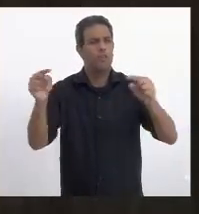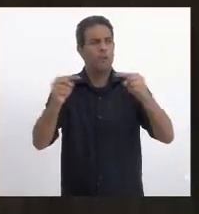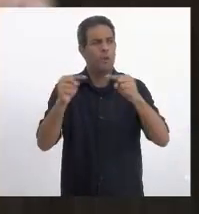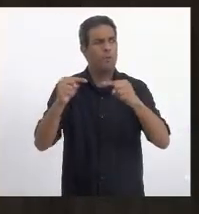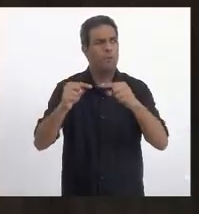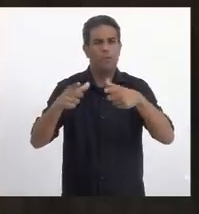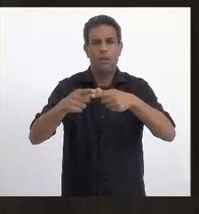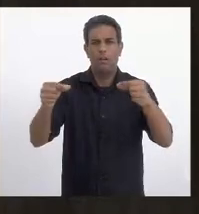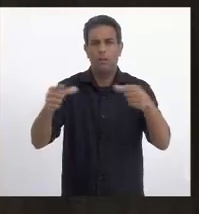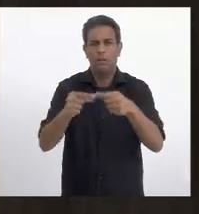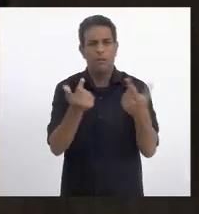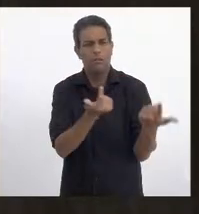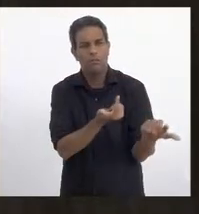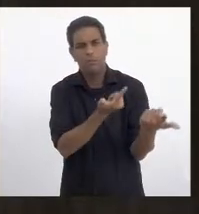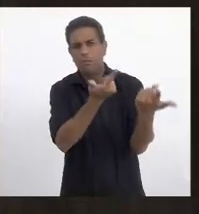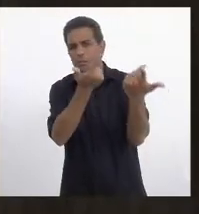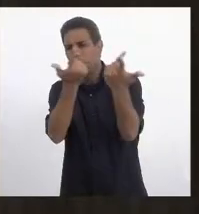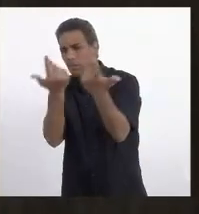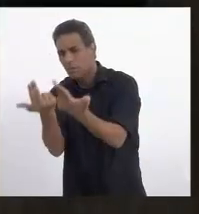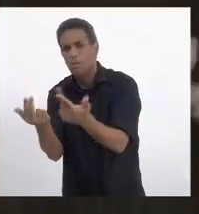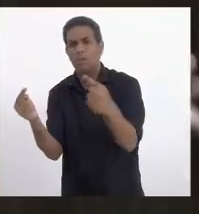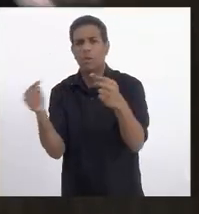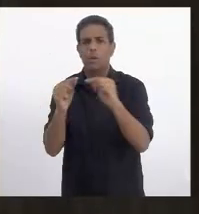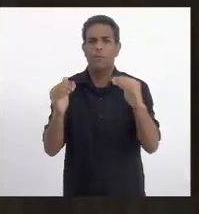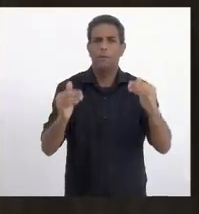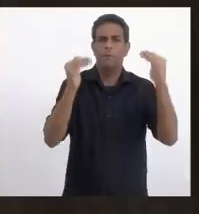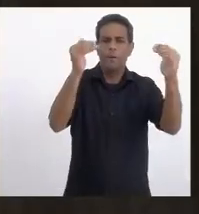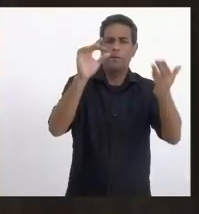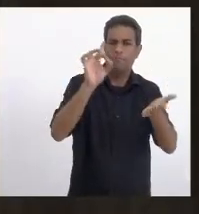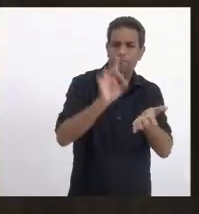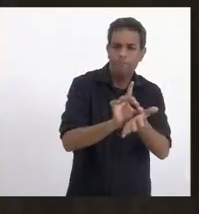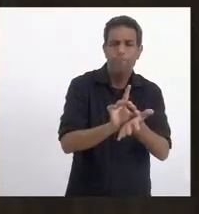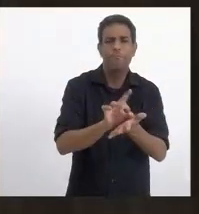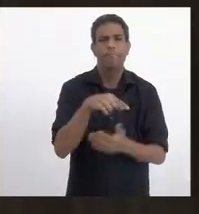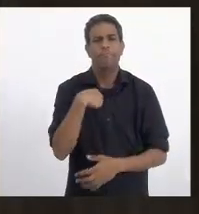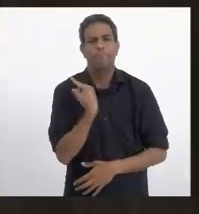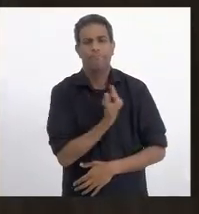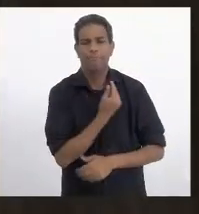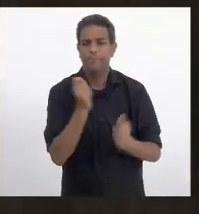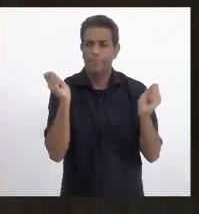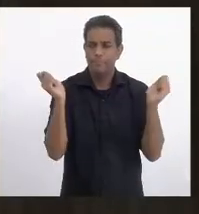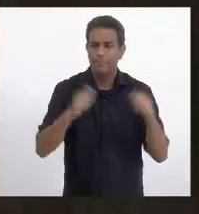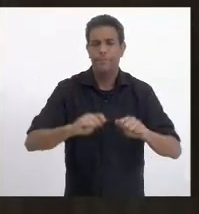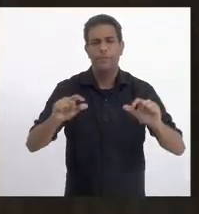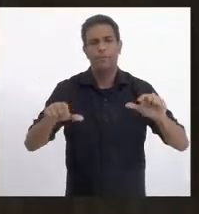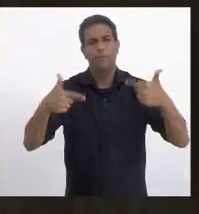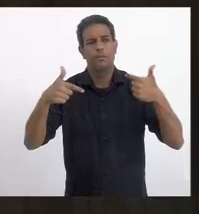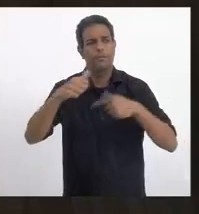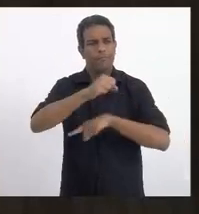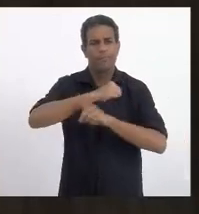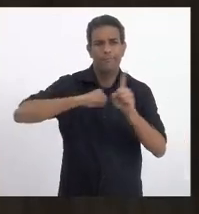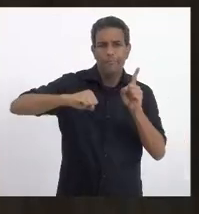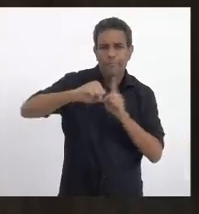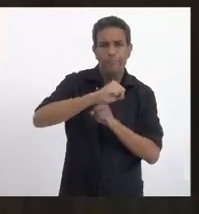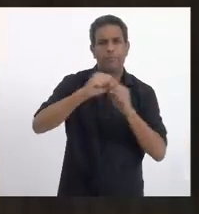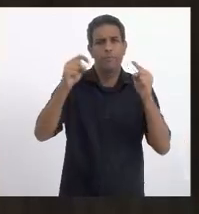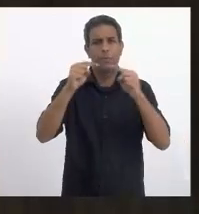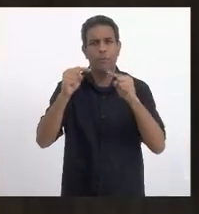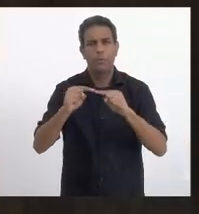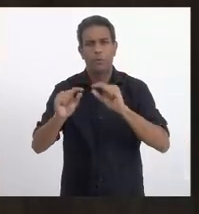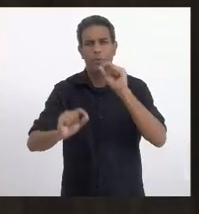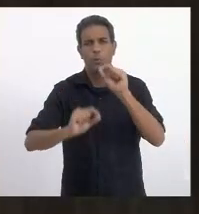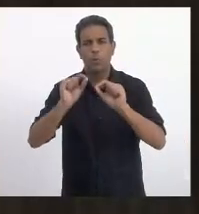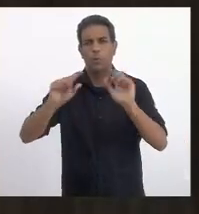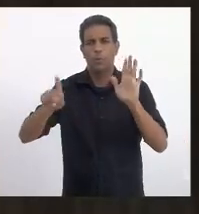foi feito em Brasília foi construída só por oficiais superiores é justamente para poder levar a justeza que estão foi